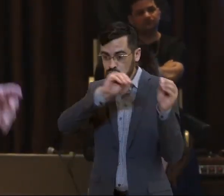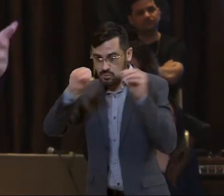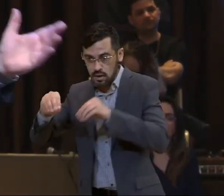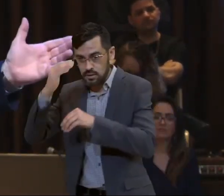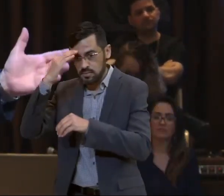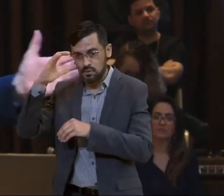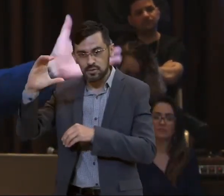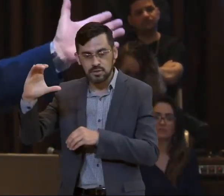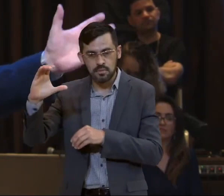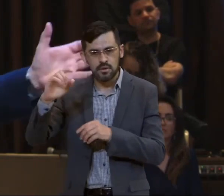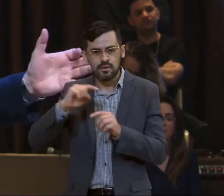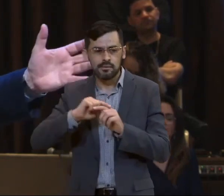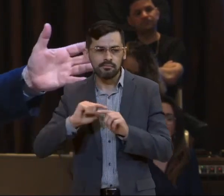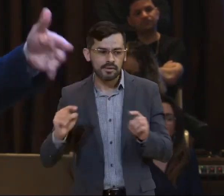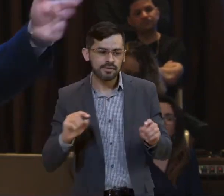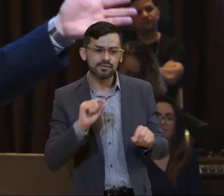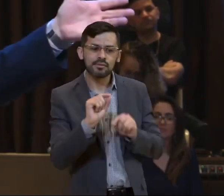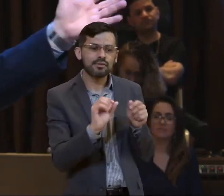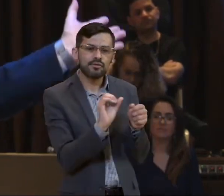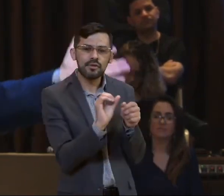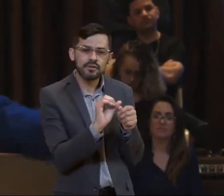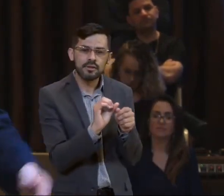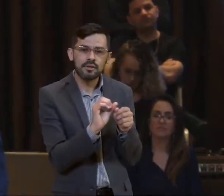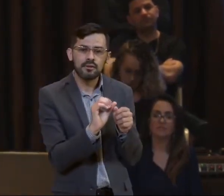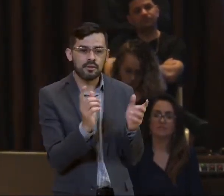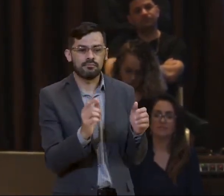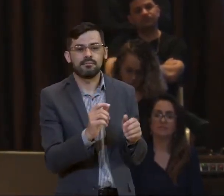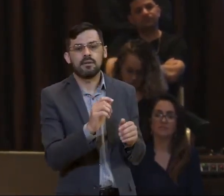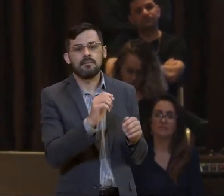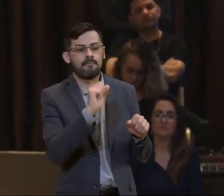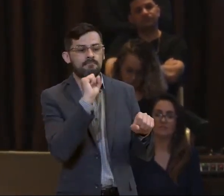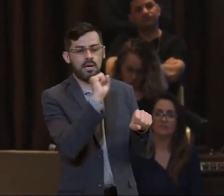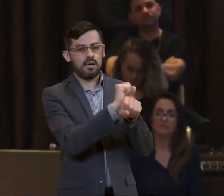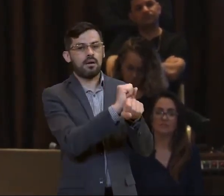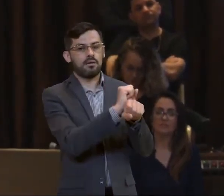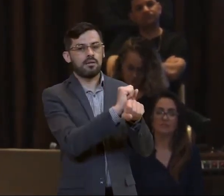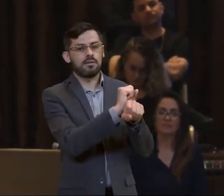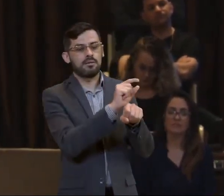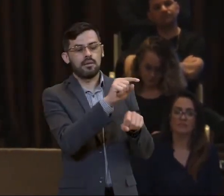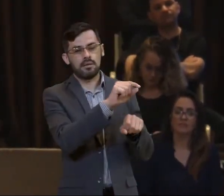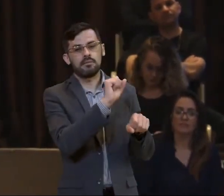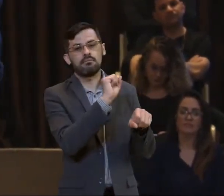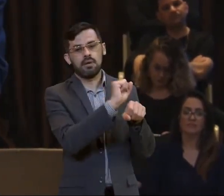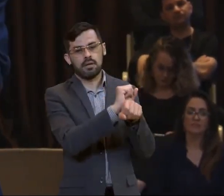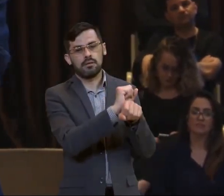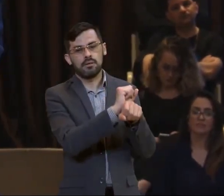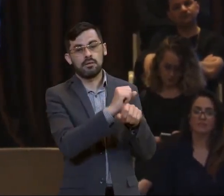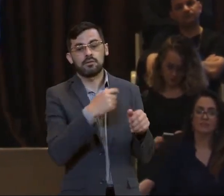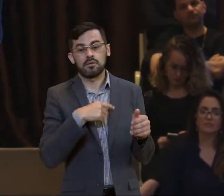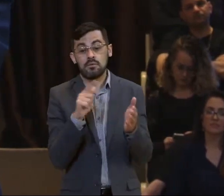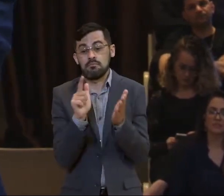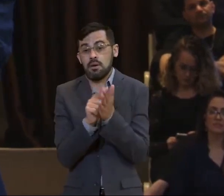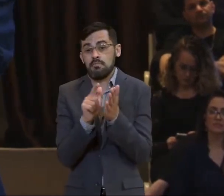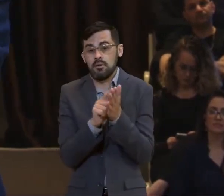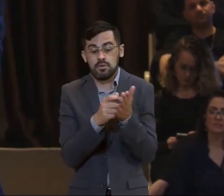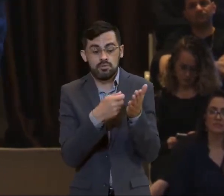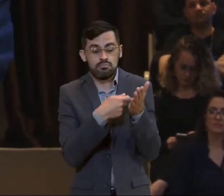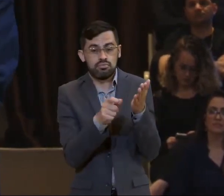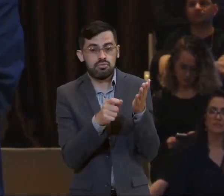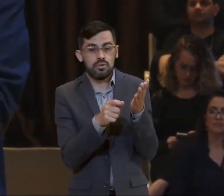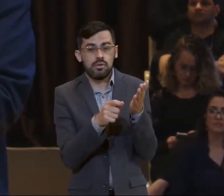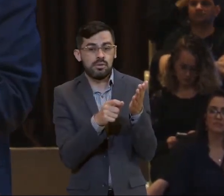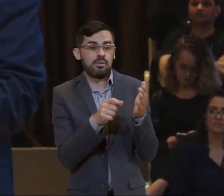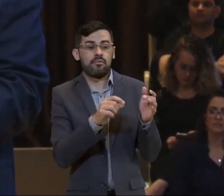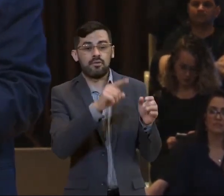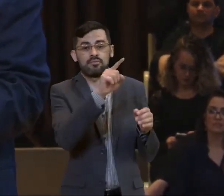aí disse: olha, o que eu posso fazer? Eu disse: o único jeito é trancar essa matrícula. O que é isso? Eu vou tirar esse papel daqui dizendo que você nunca existiu para